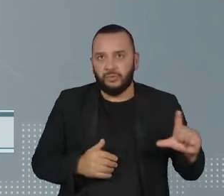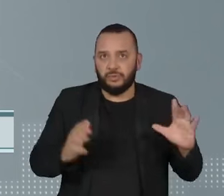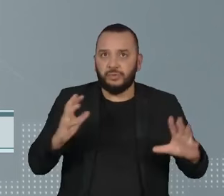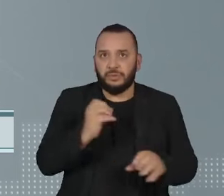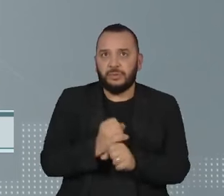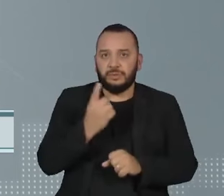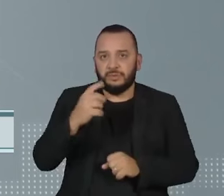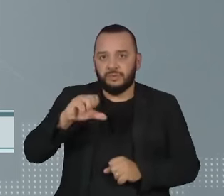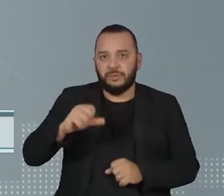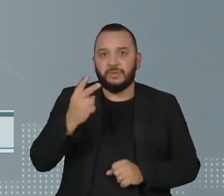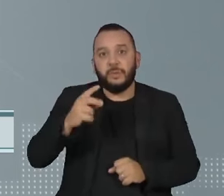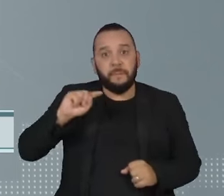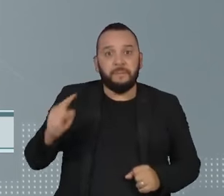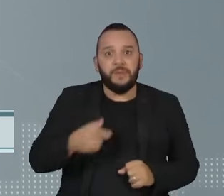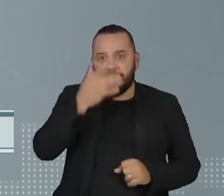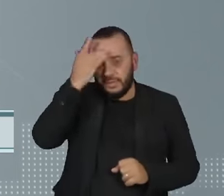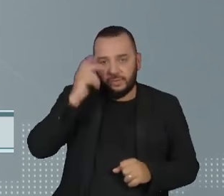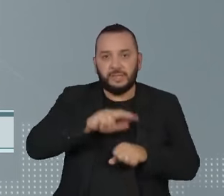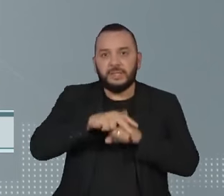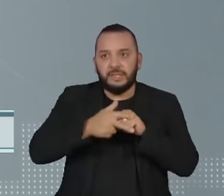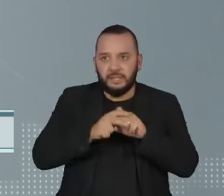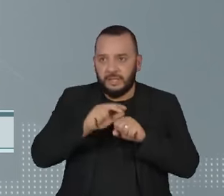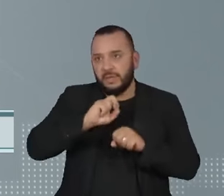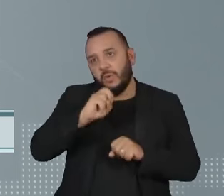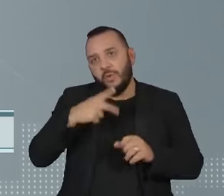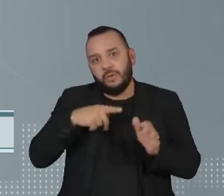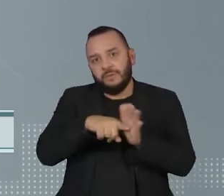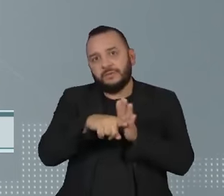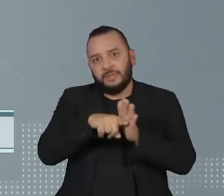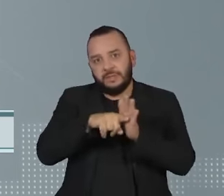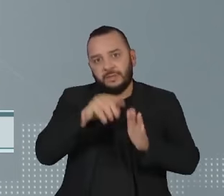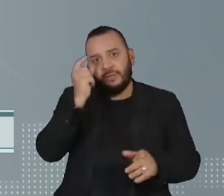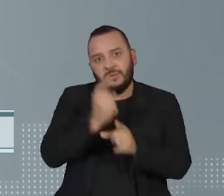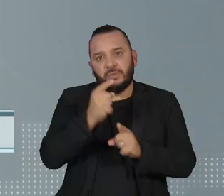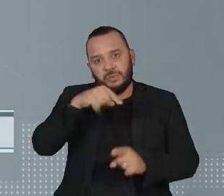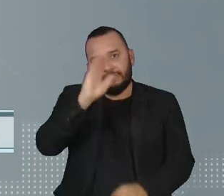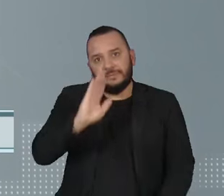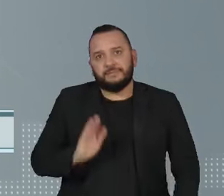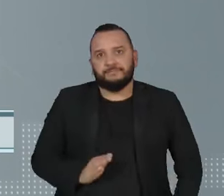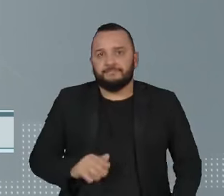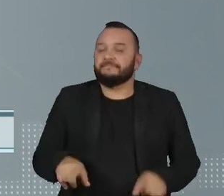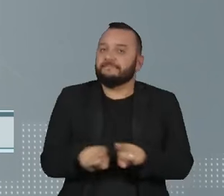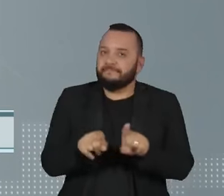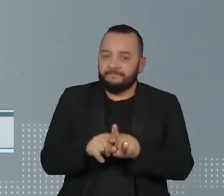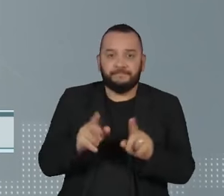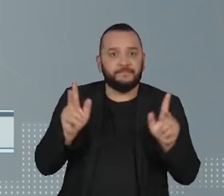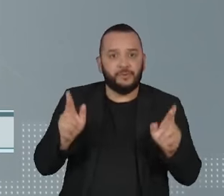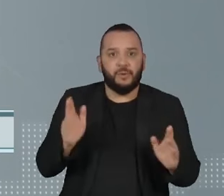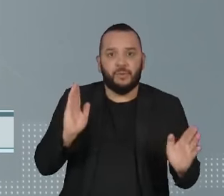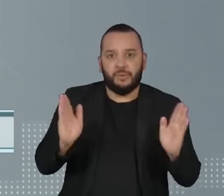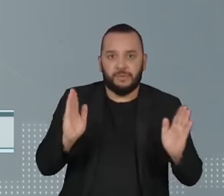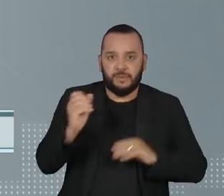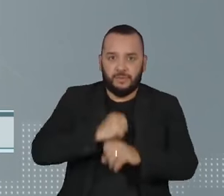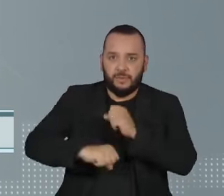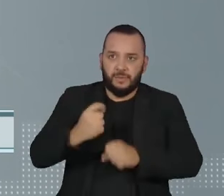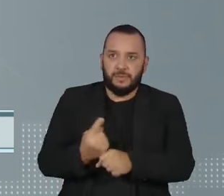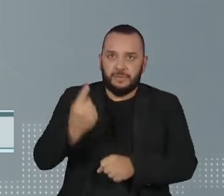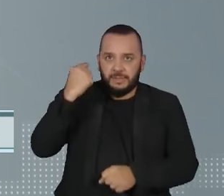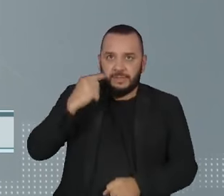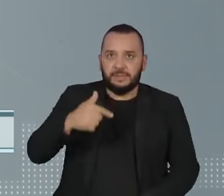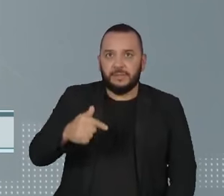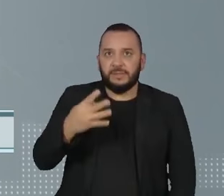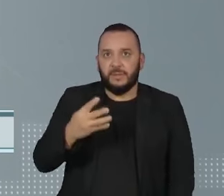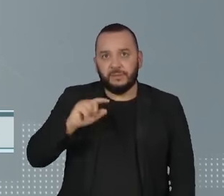mil casos da doença confirmados ou investigação foram registrados no país. O mesmo período do ano passado teve 74